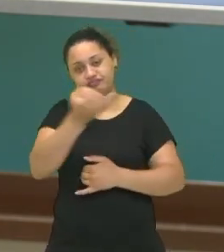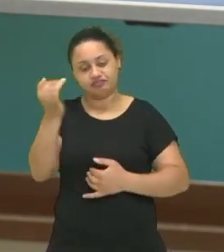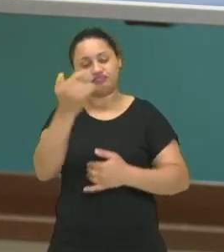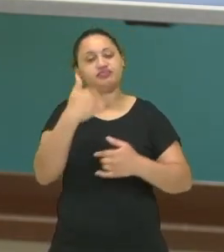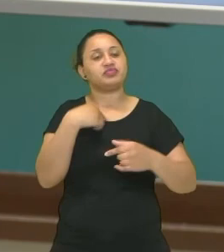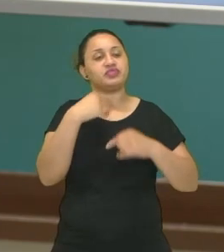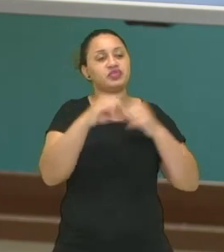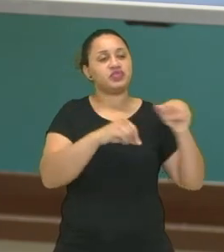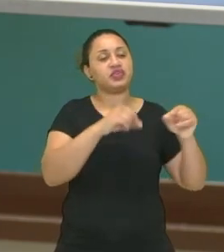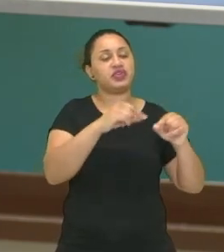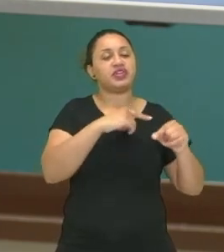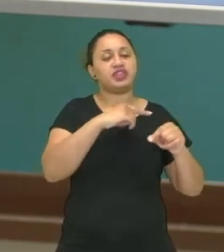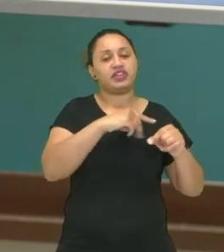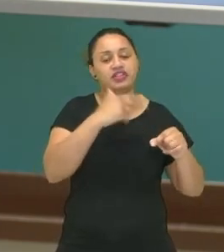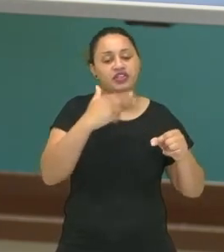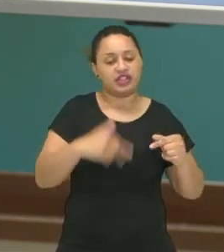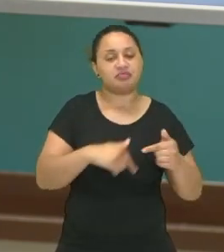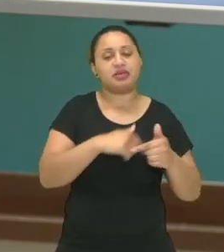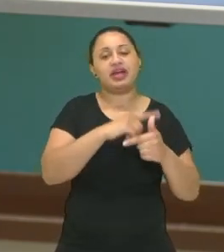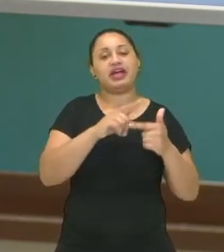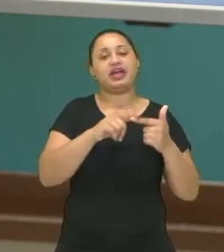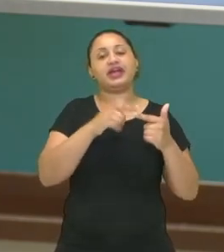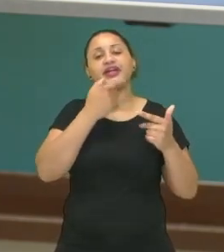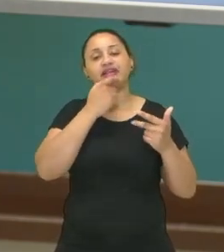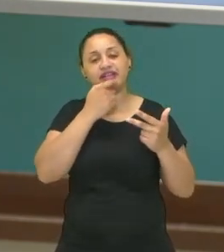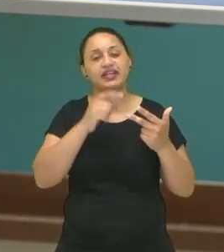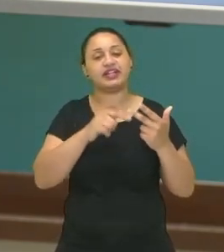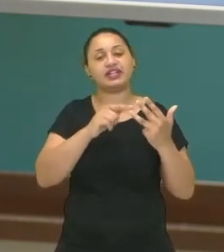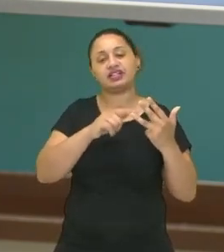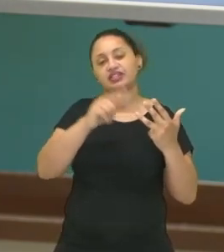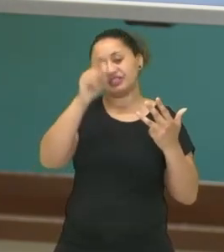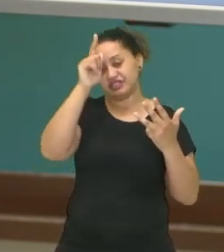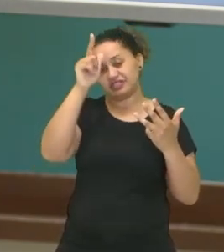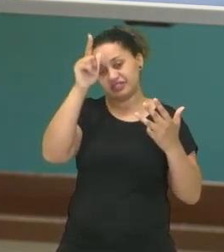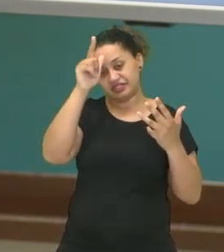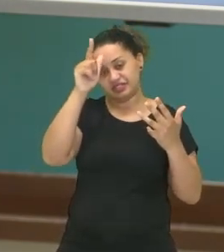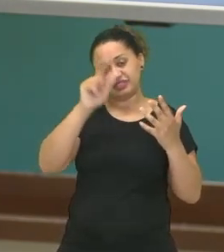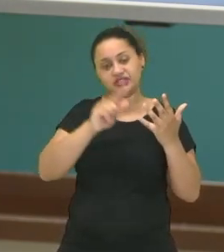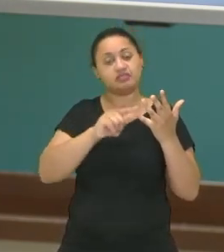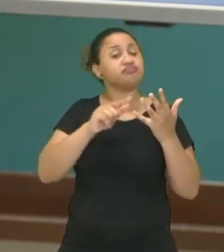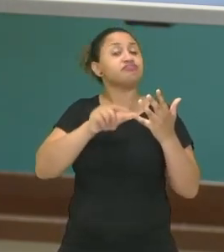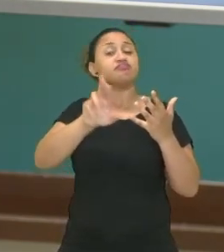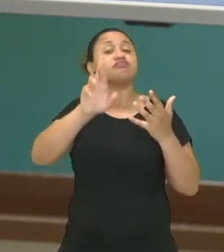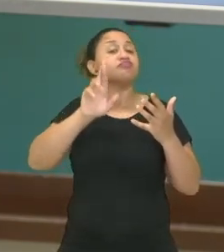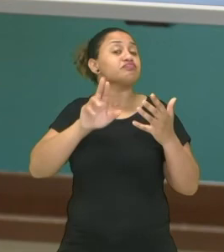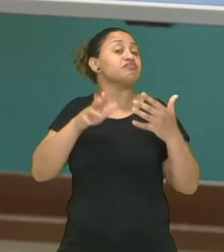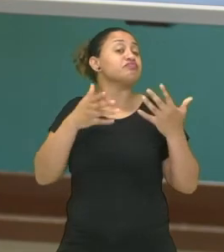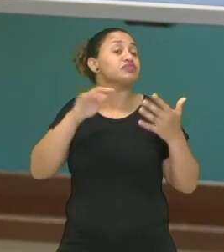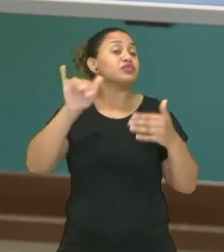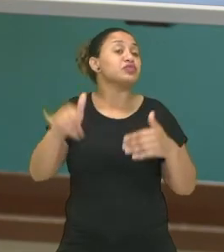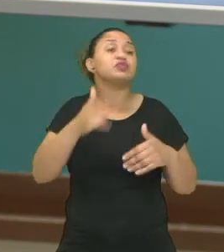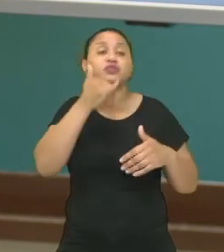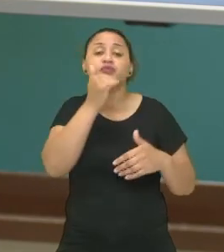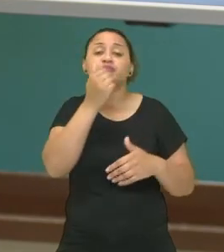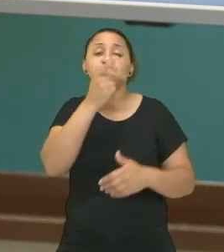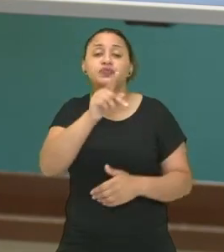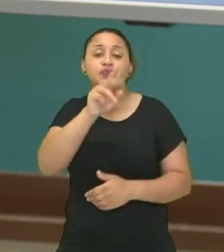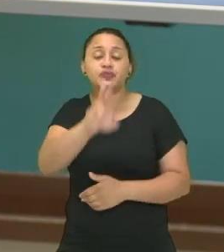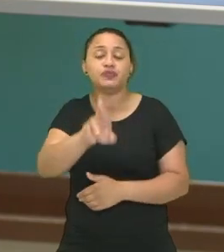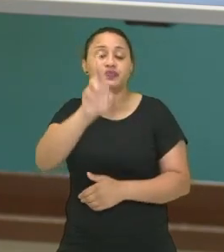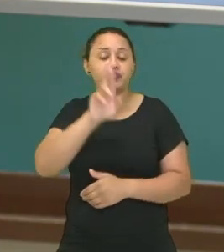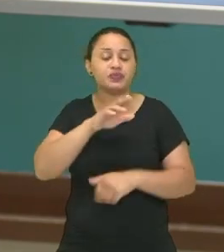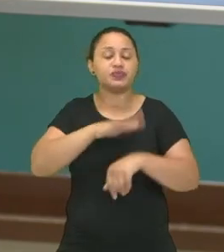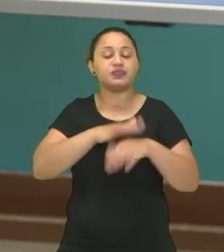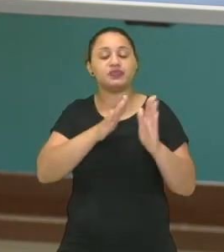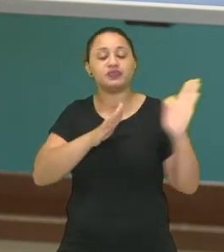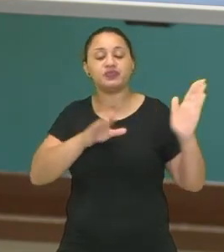ginástico, dinamarquês, inglês, alemão, e respondam, justifiquem. A professora vai dar